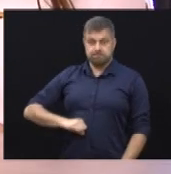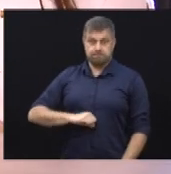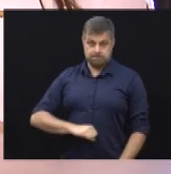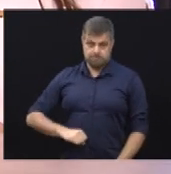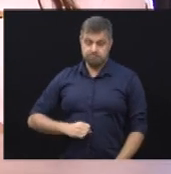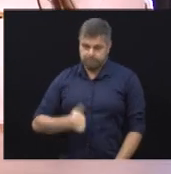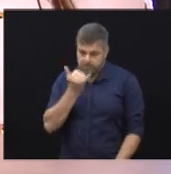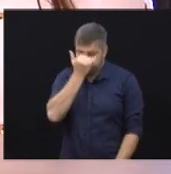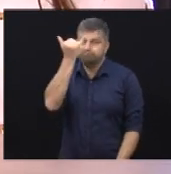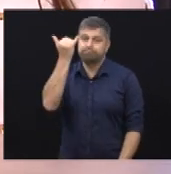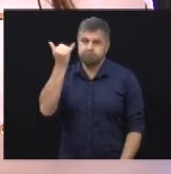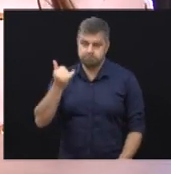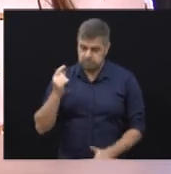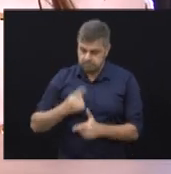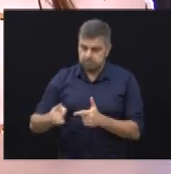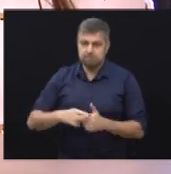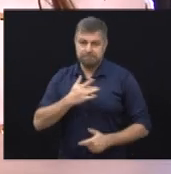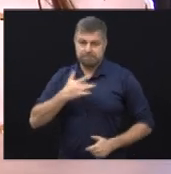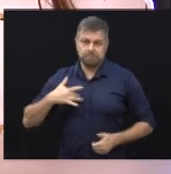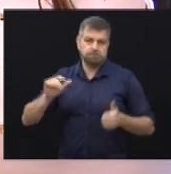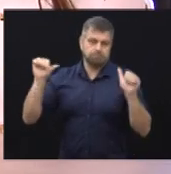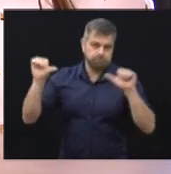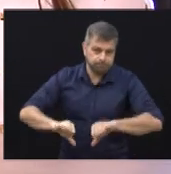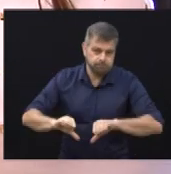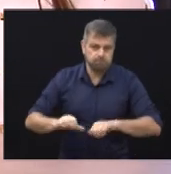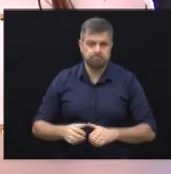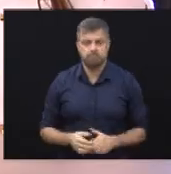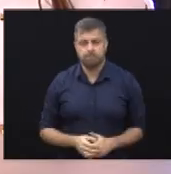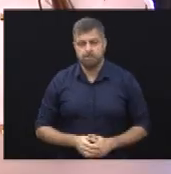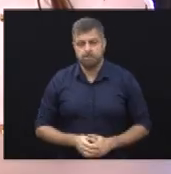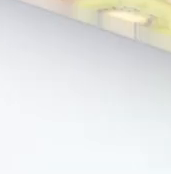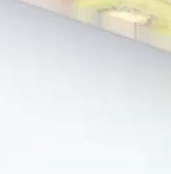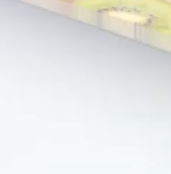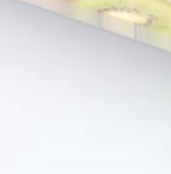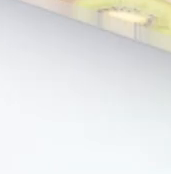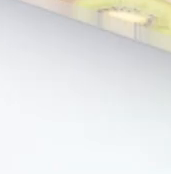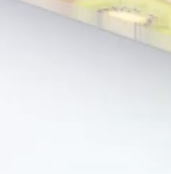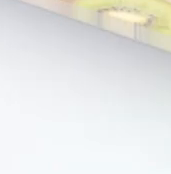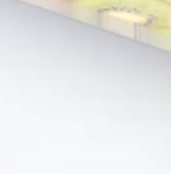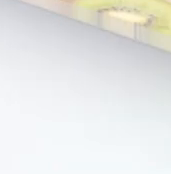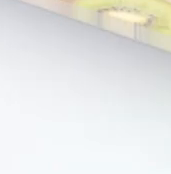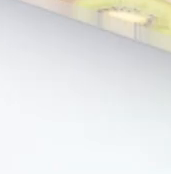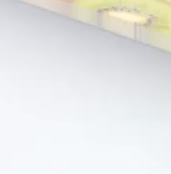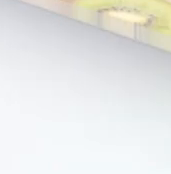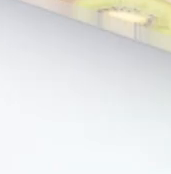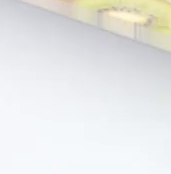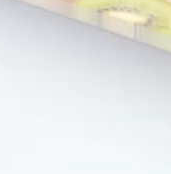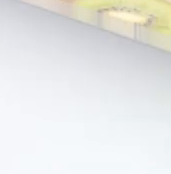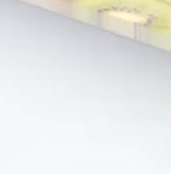aleatória, pode trazer uma séria consequência à saúde dessa paciente.